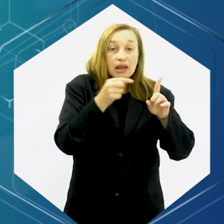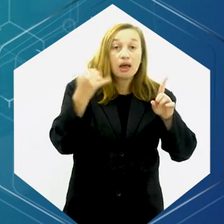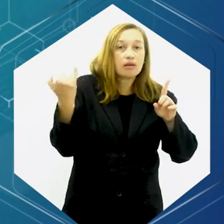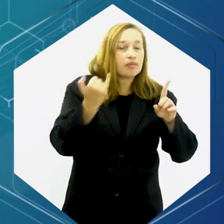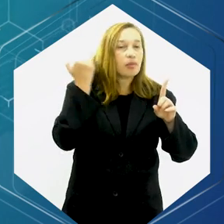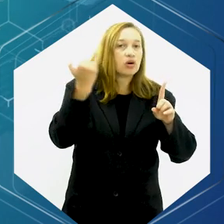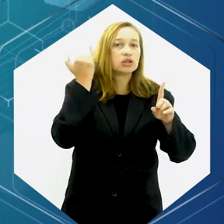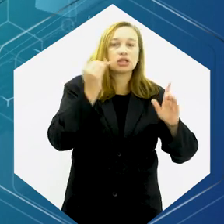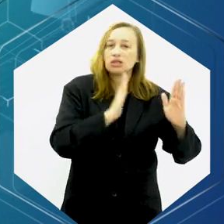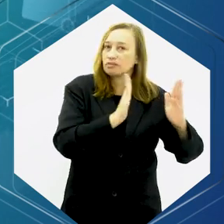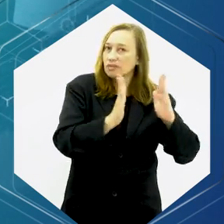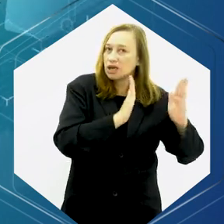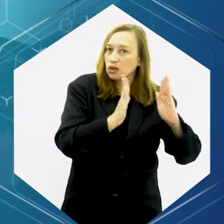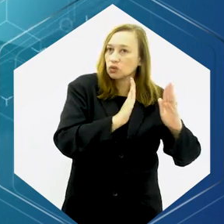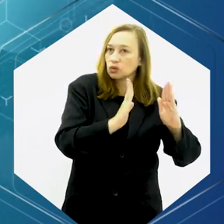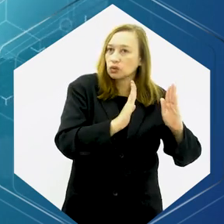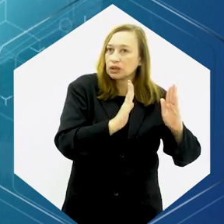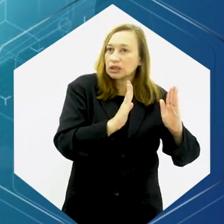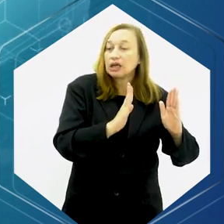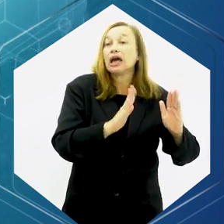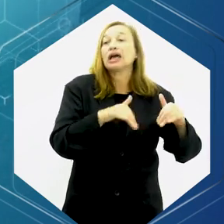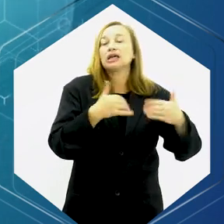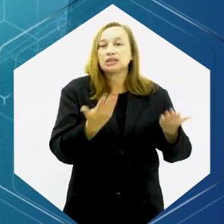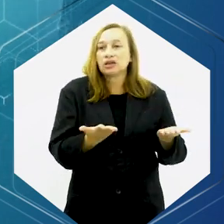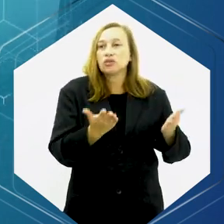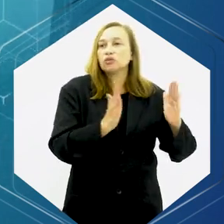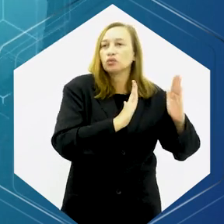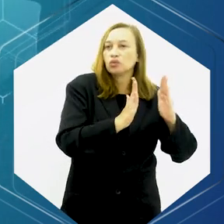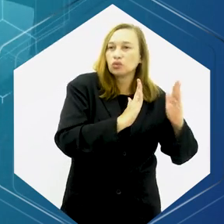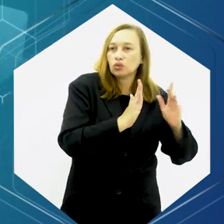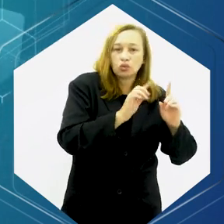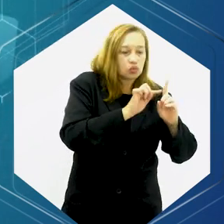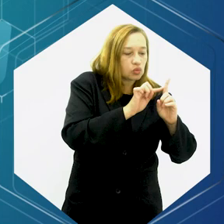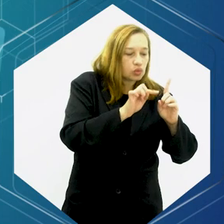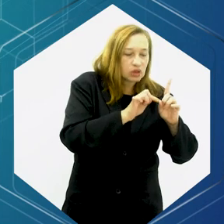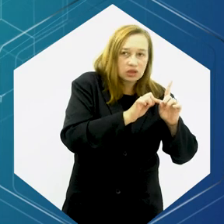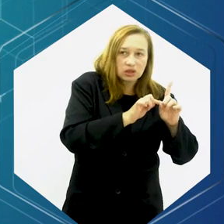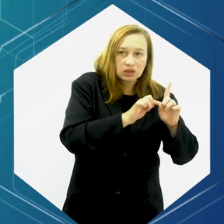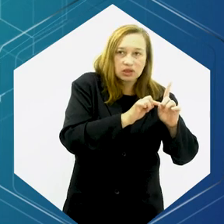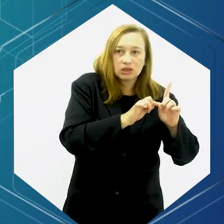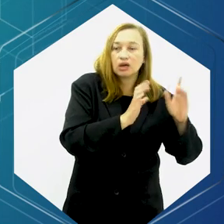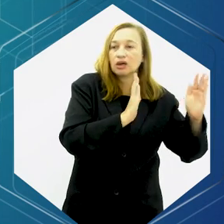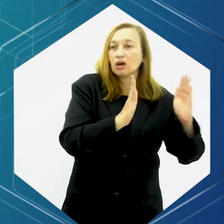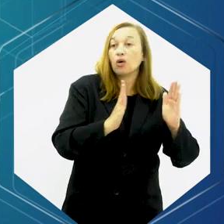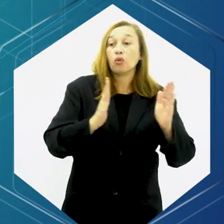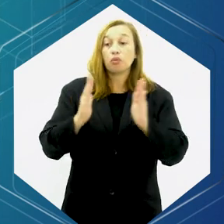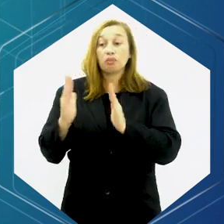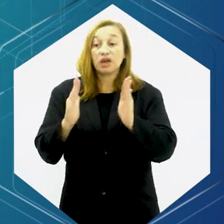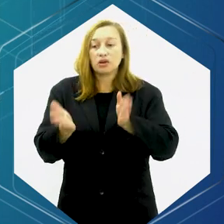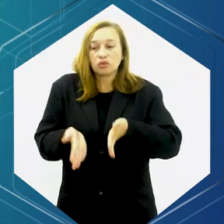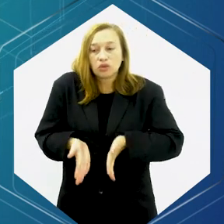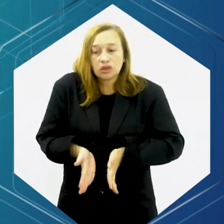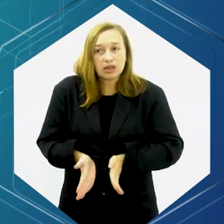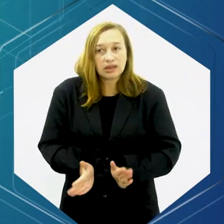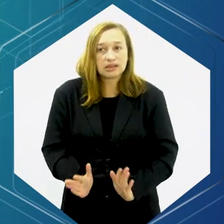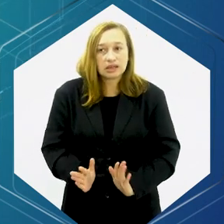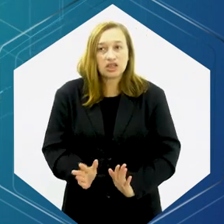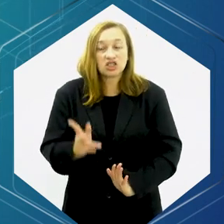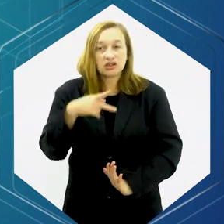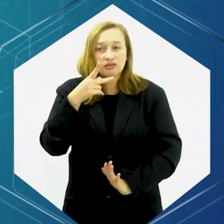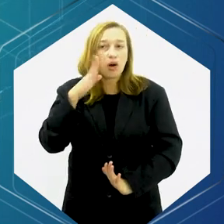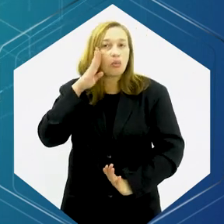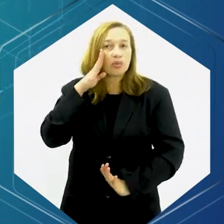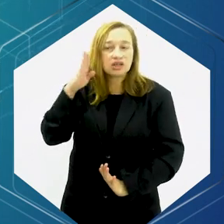é um momento muito importante né então H desde do momento ali da Concepção né a gente fala até